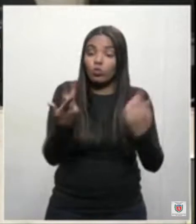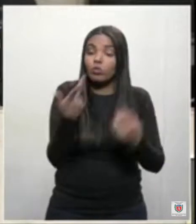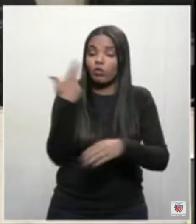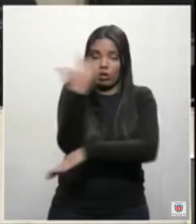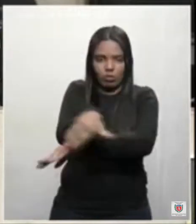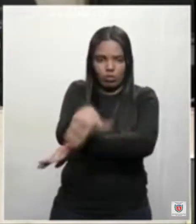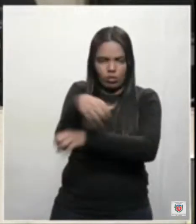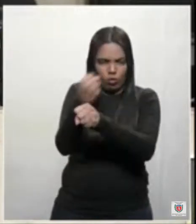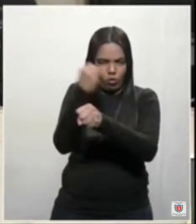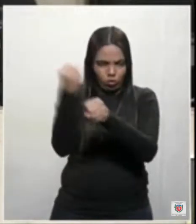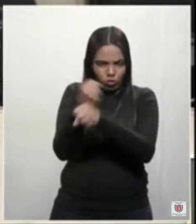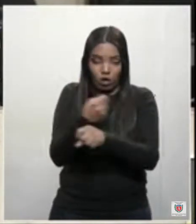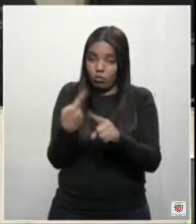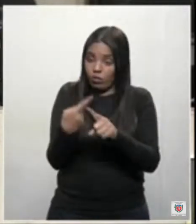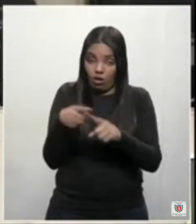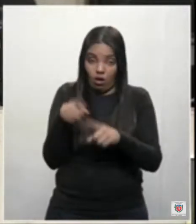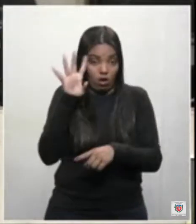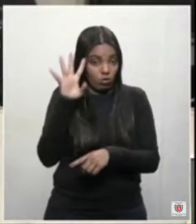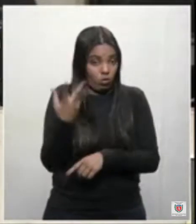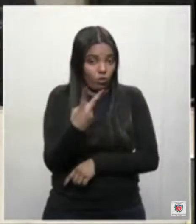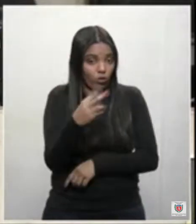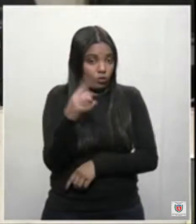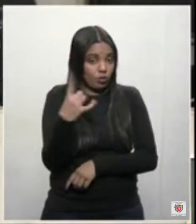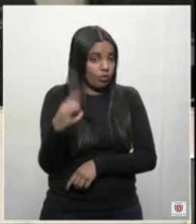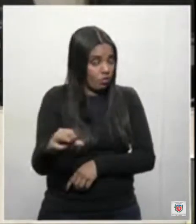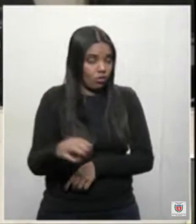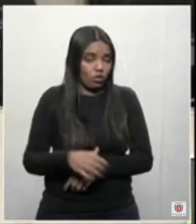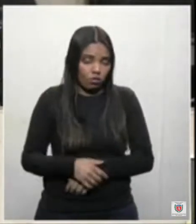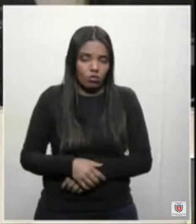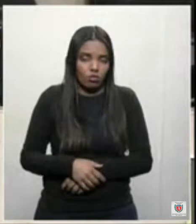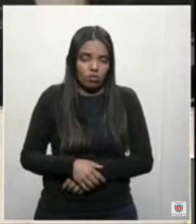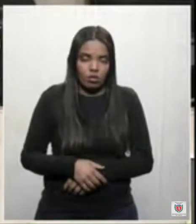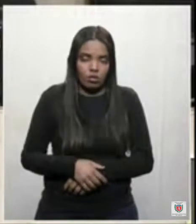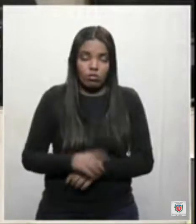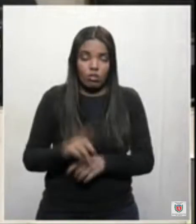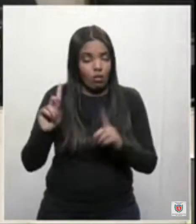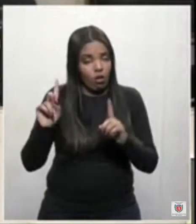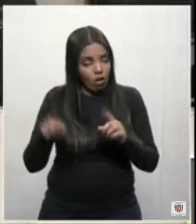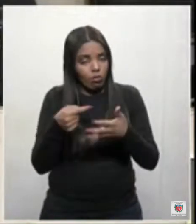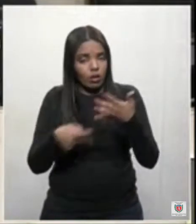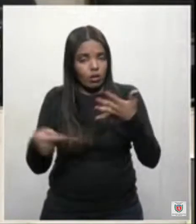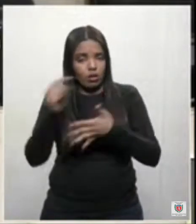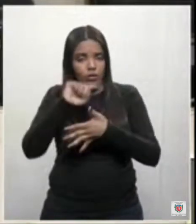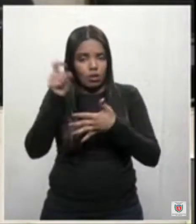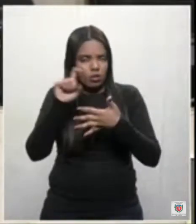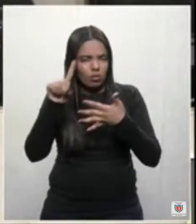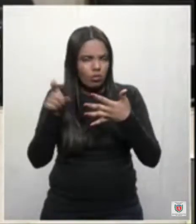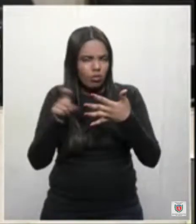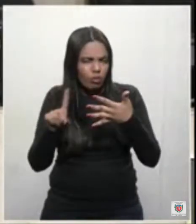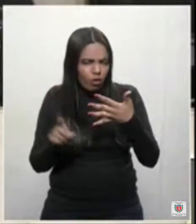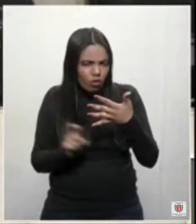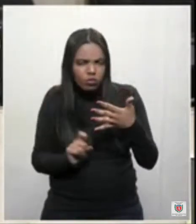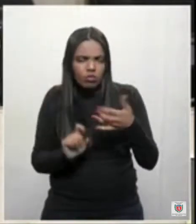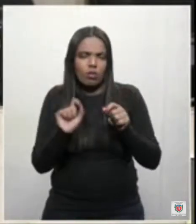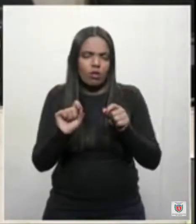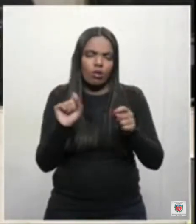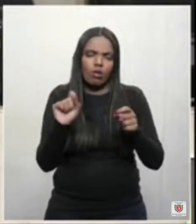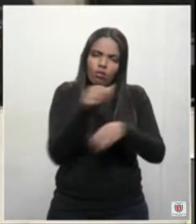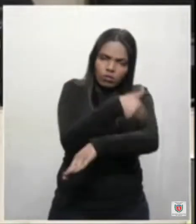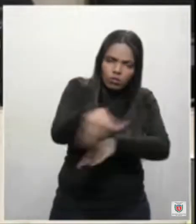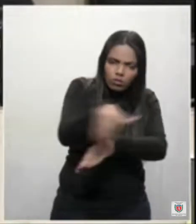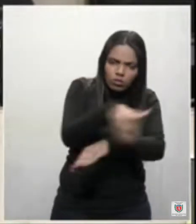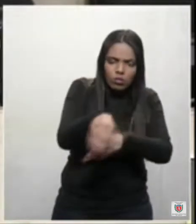são decisões tomadas em 2019 e que é uma hipótese de que levar asfalto, construção, né, para